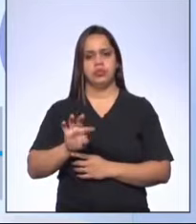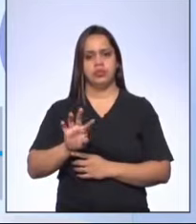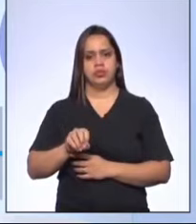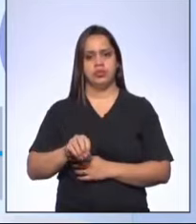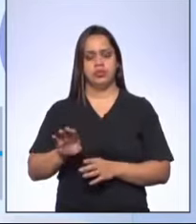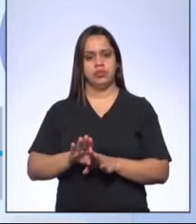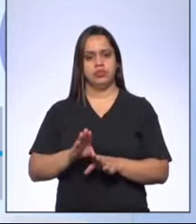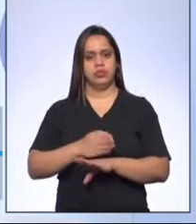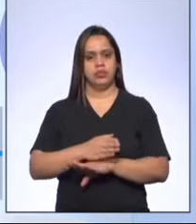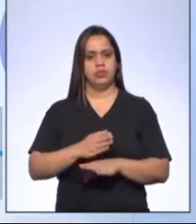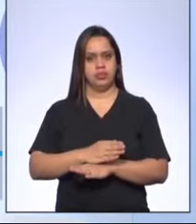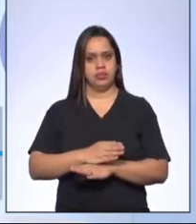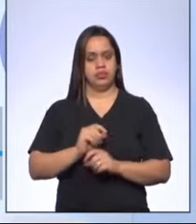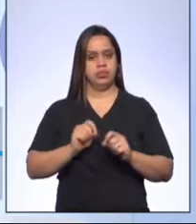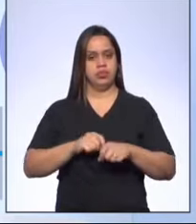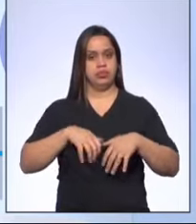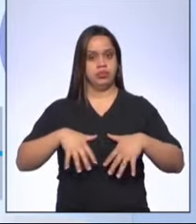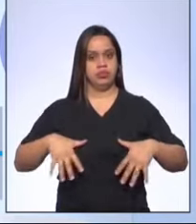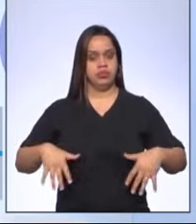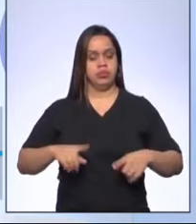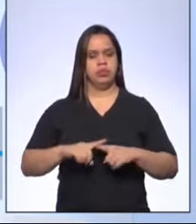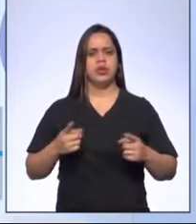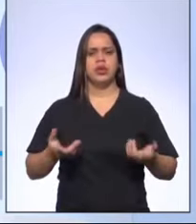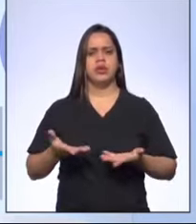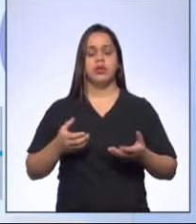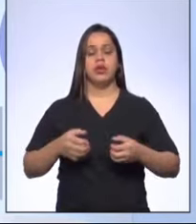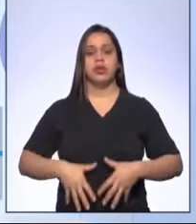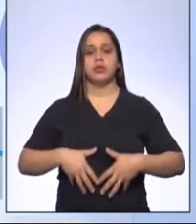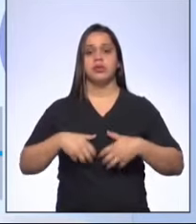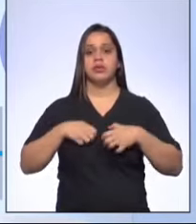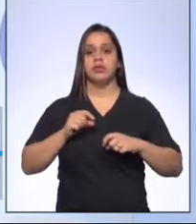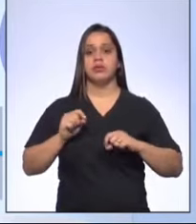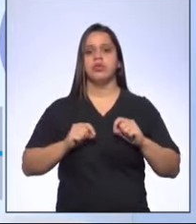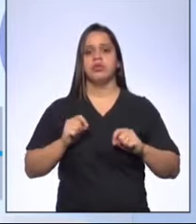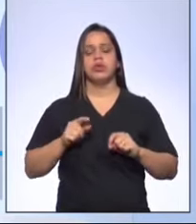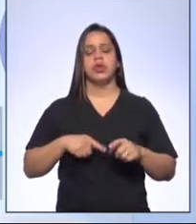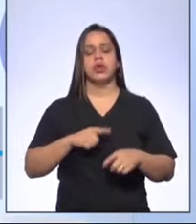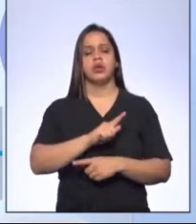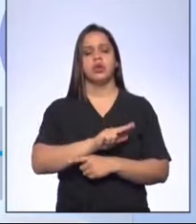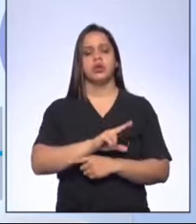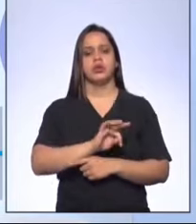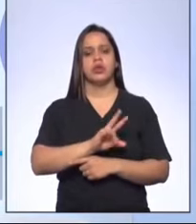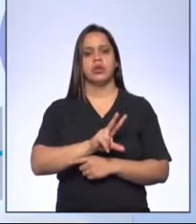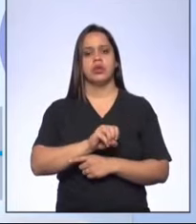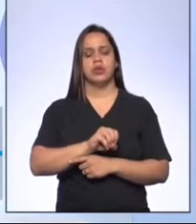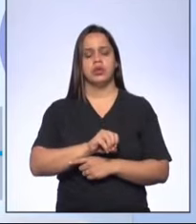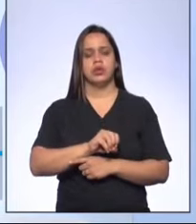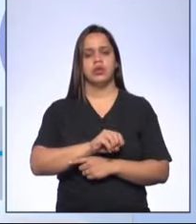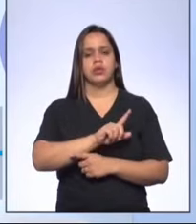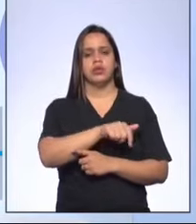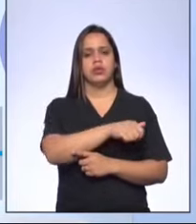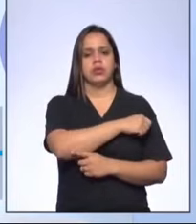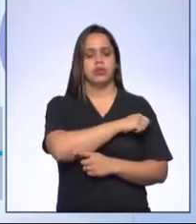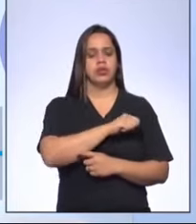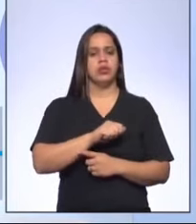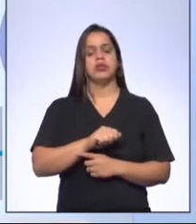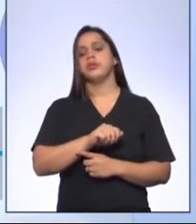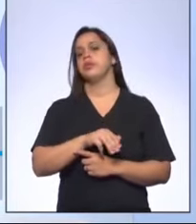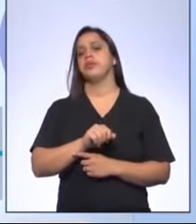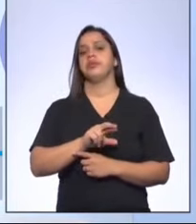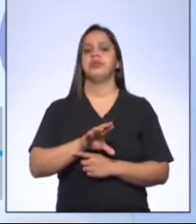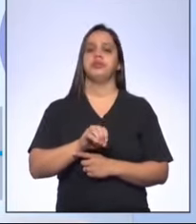aí. Alvéolos. Agora, pulmão, professor. Tem o Gustavo também, tem o